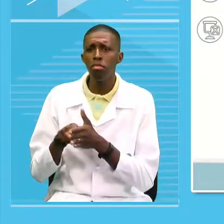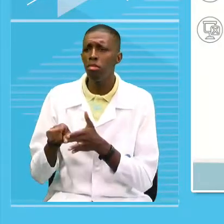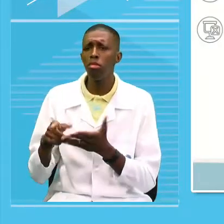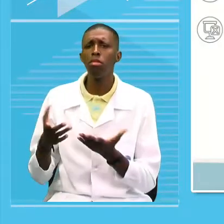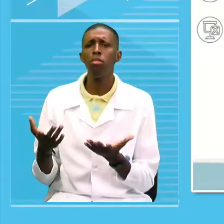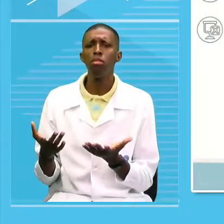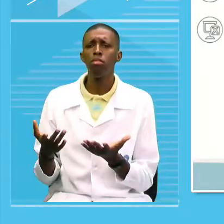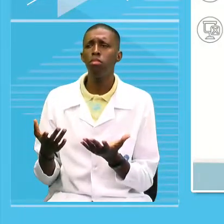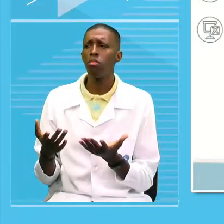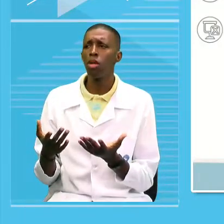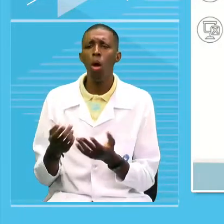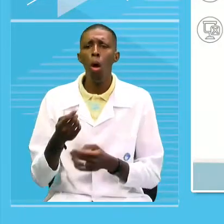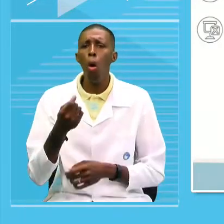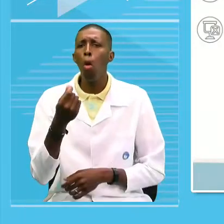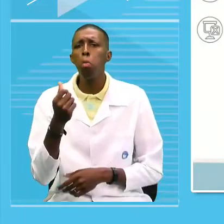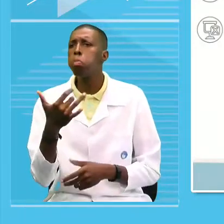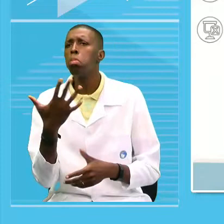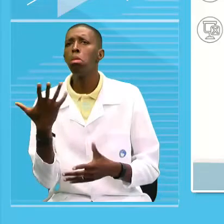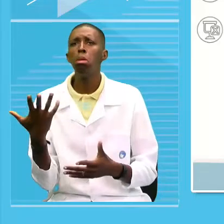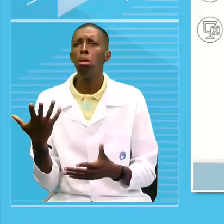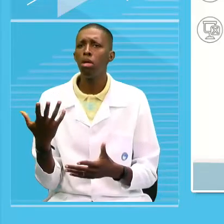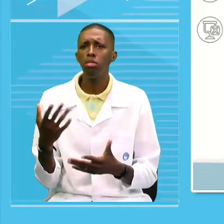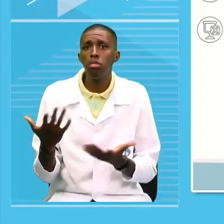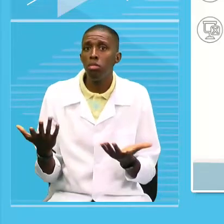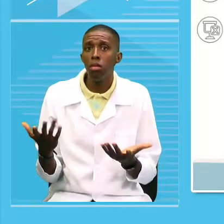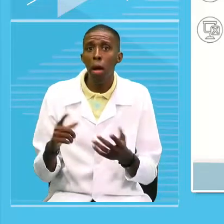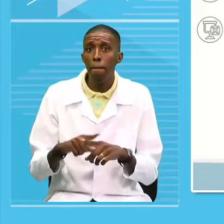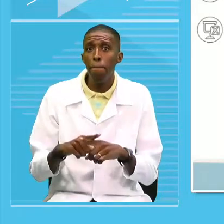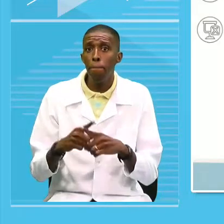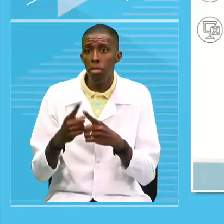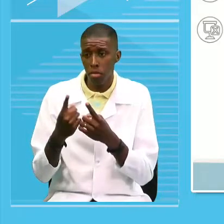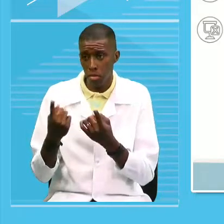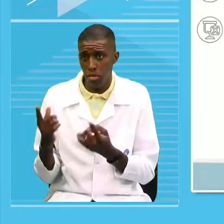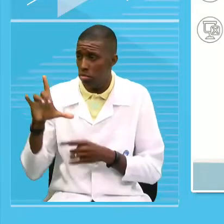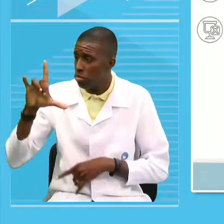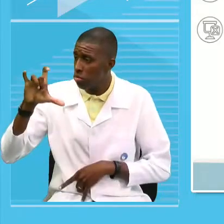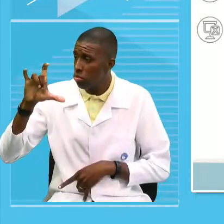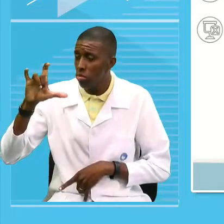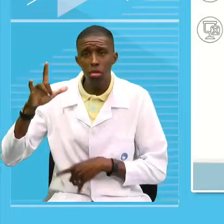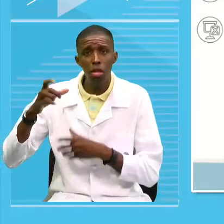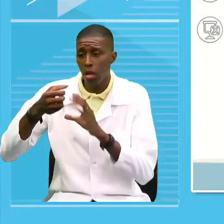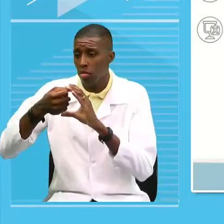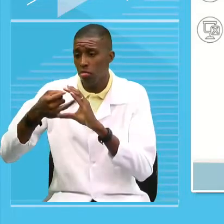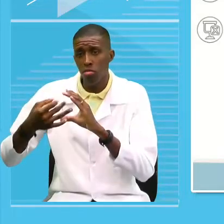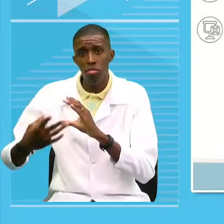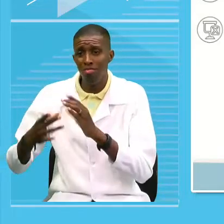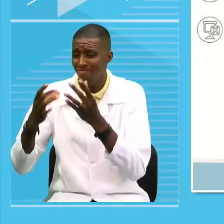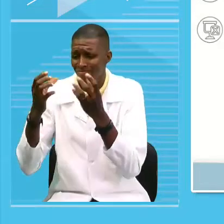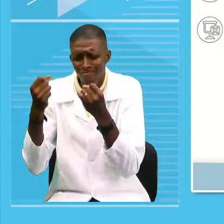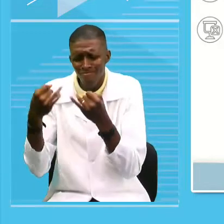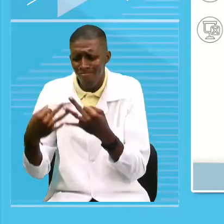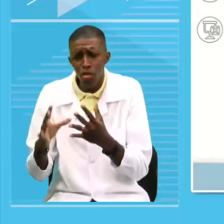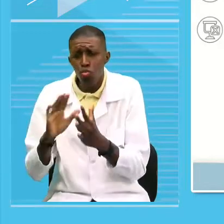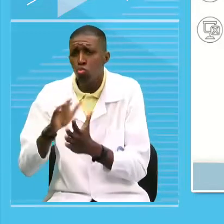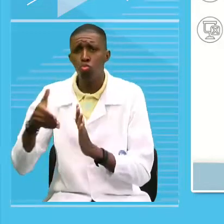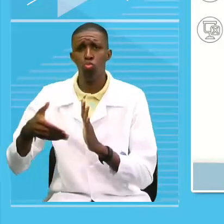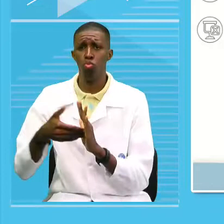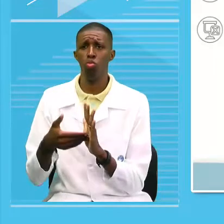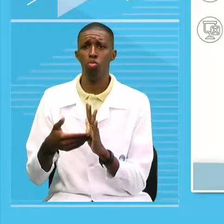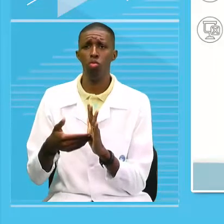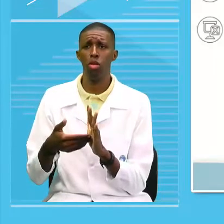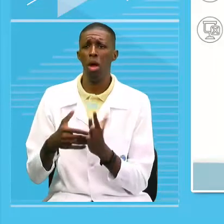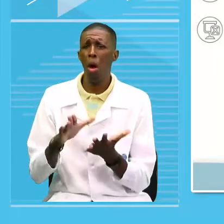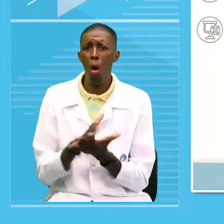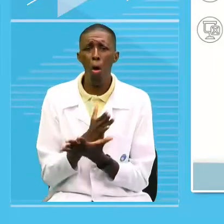também é autonomia né então eu estou com na dúvida ontem mesmo né eu tava